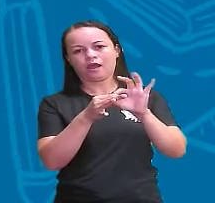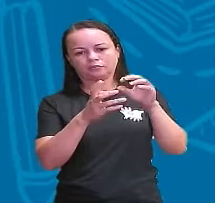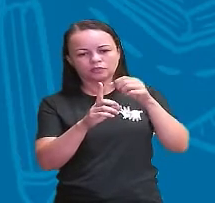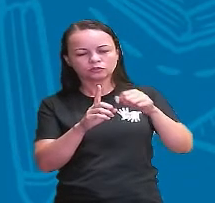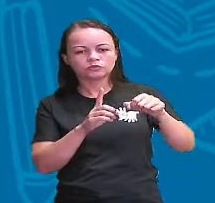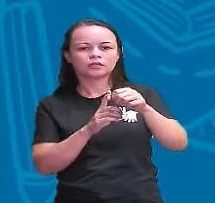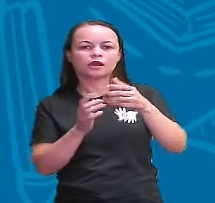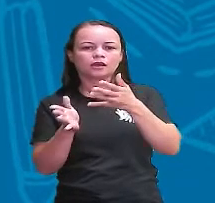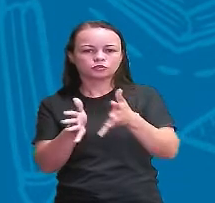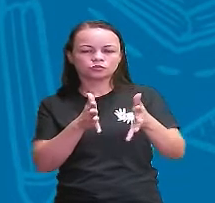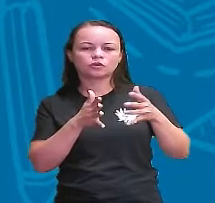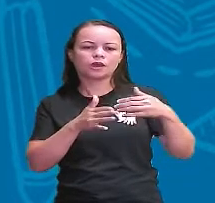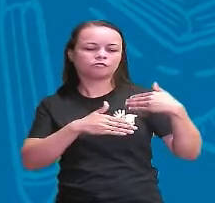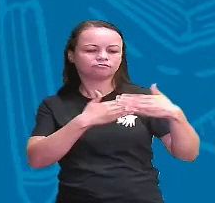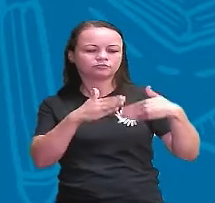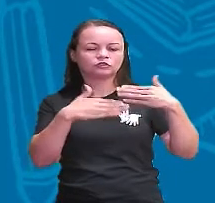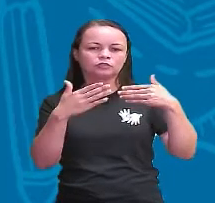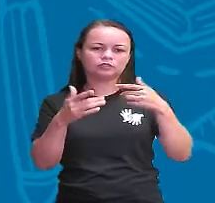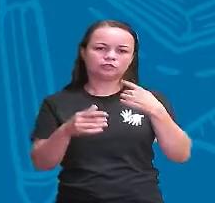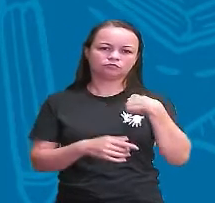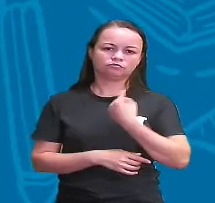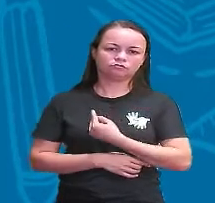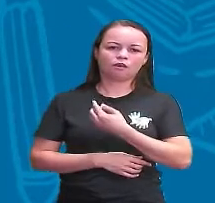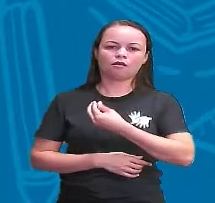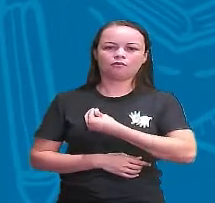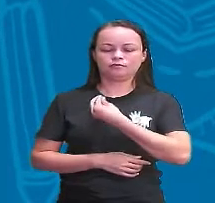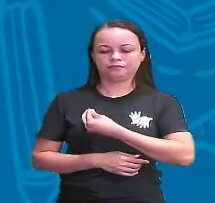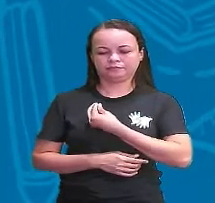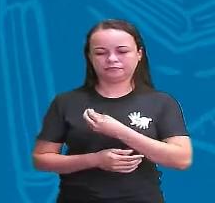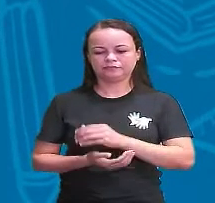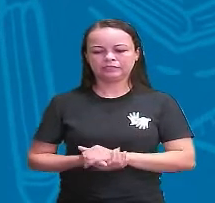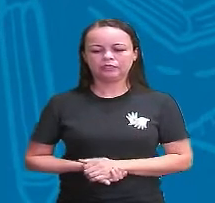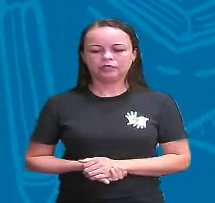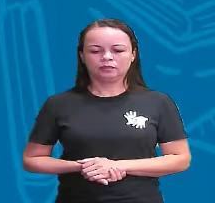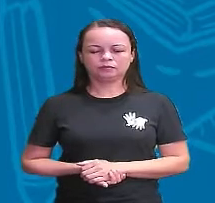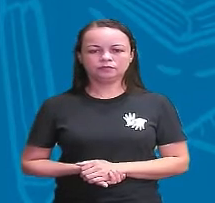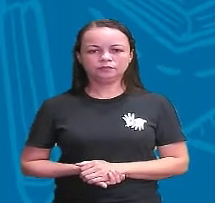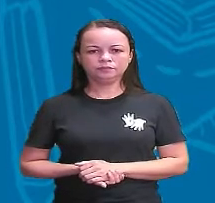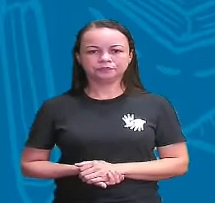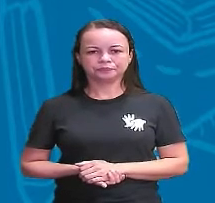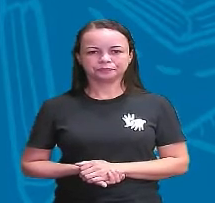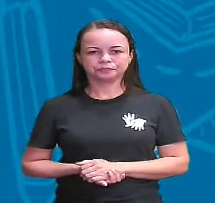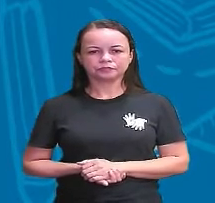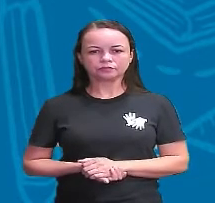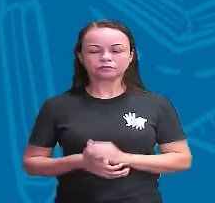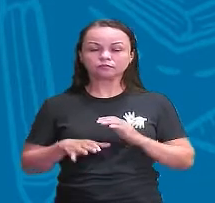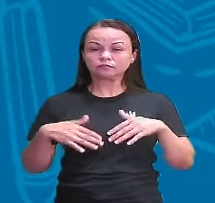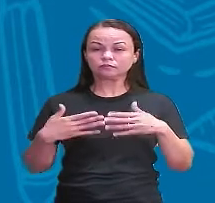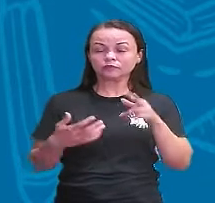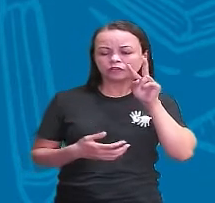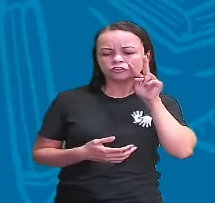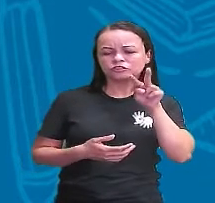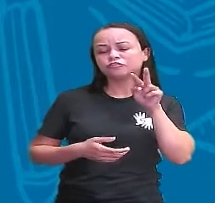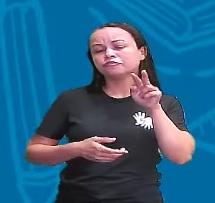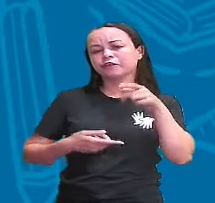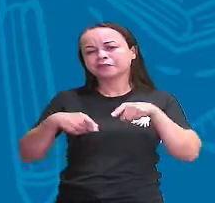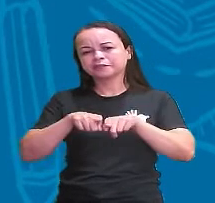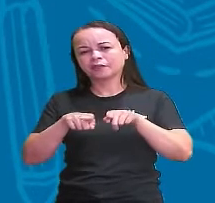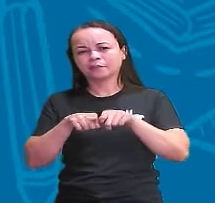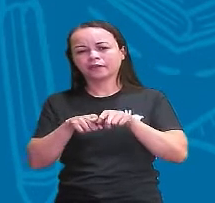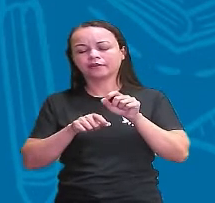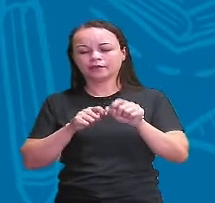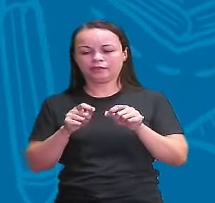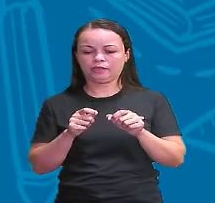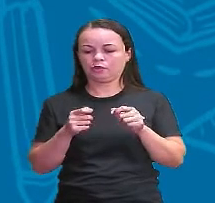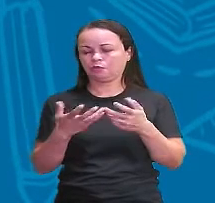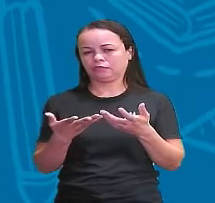todas essas situações da nossa vida, tá certo? E aí a gente vê que numa situação